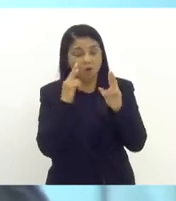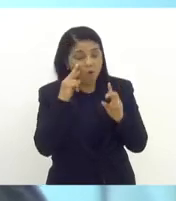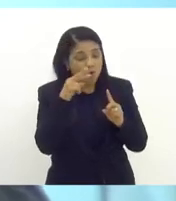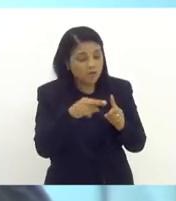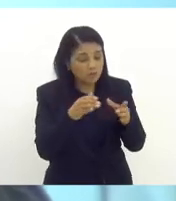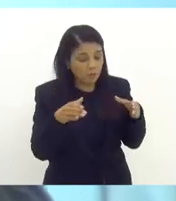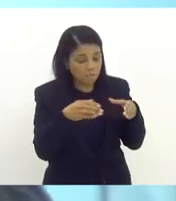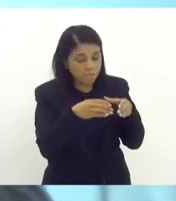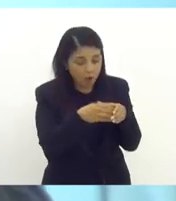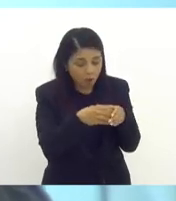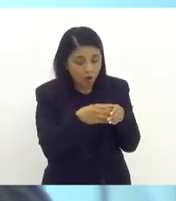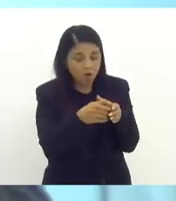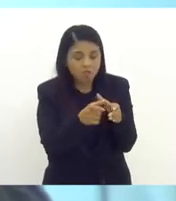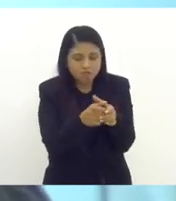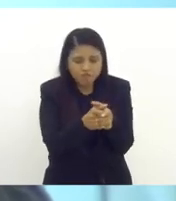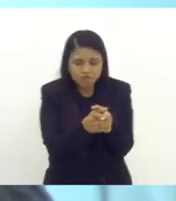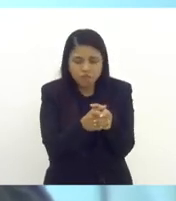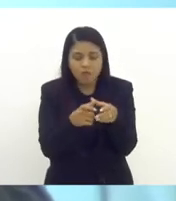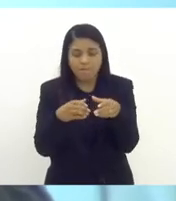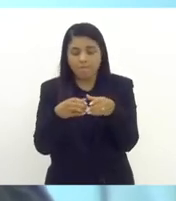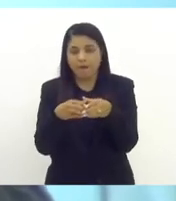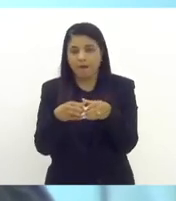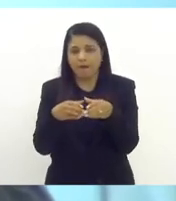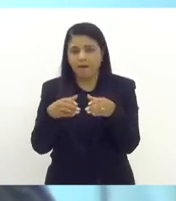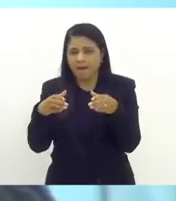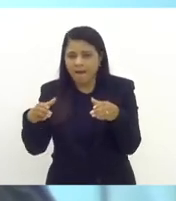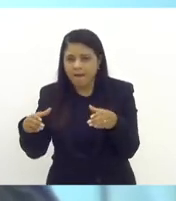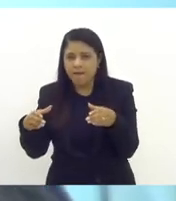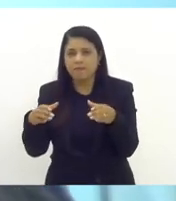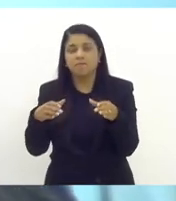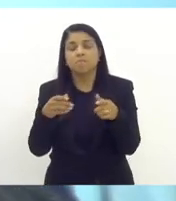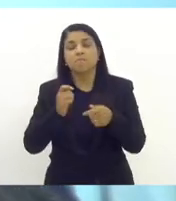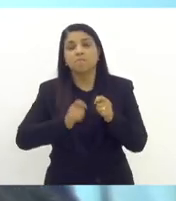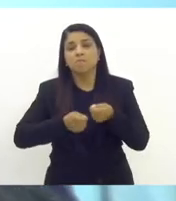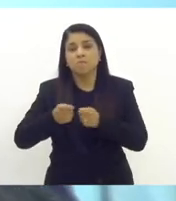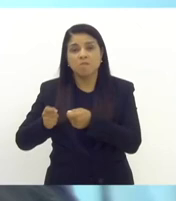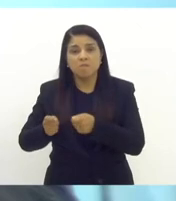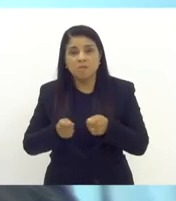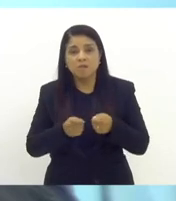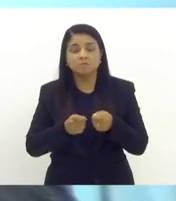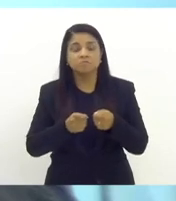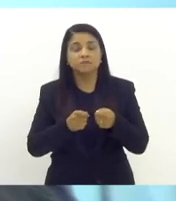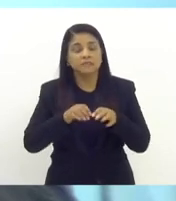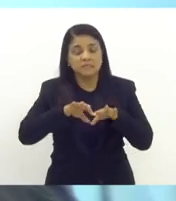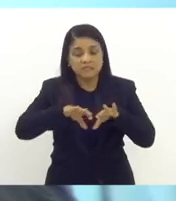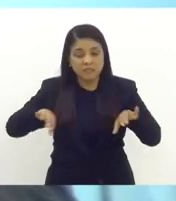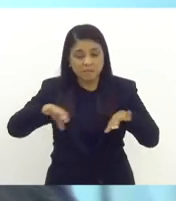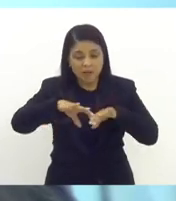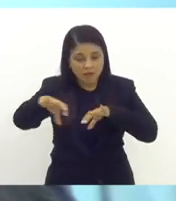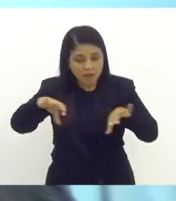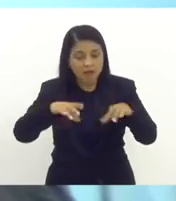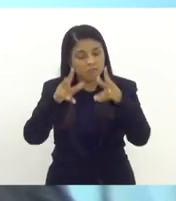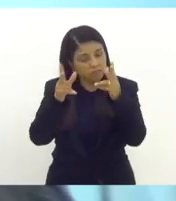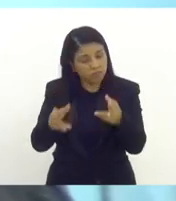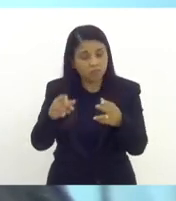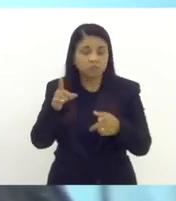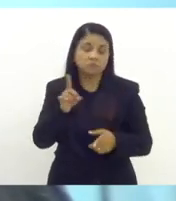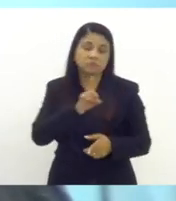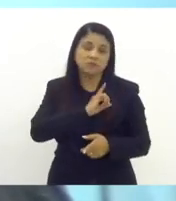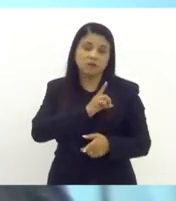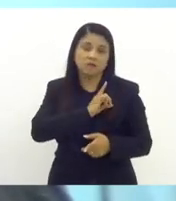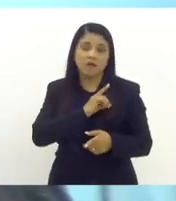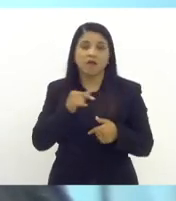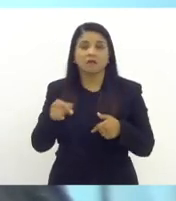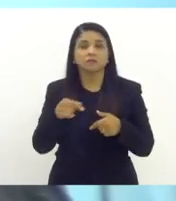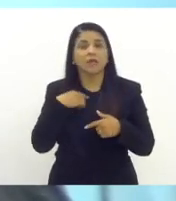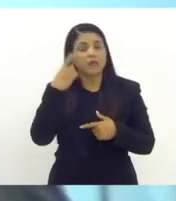dos pequenos dos Médiuns dos grandes como foi falado aqui na mesa pelo delegado pela deputada né Eu